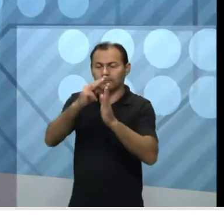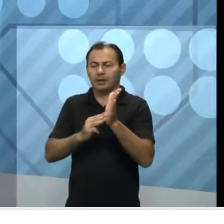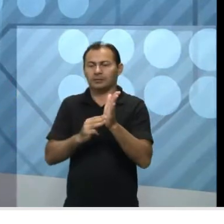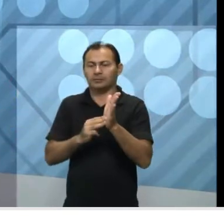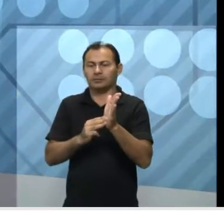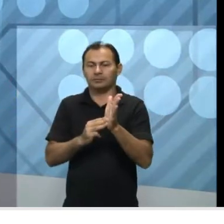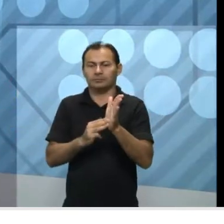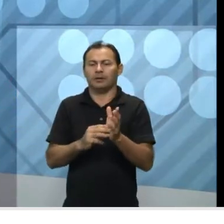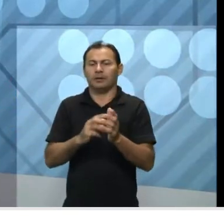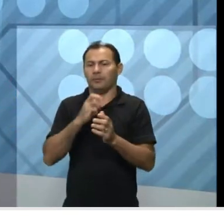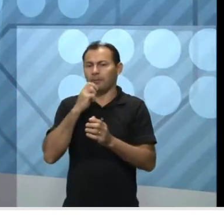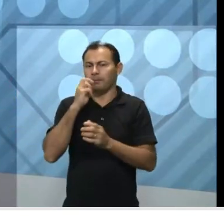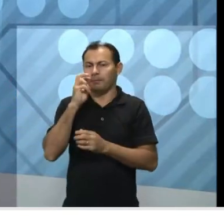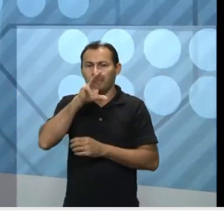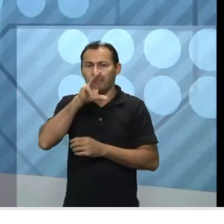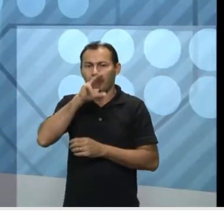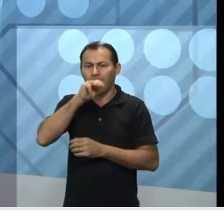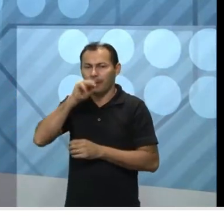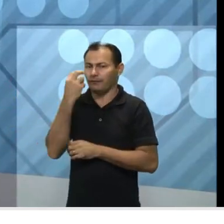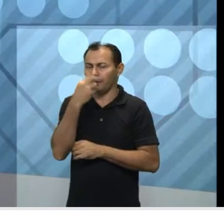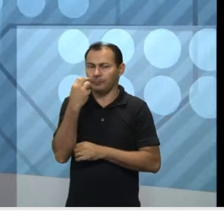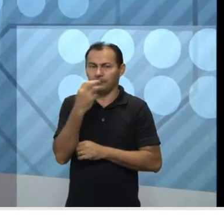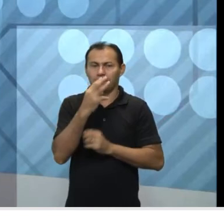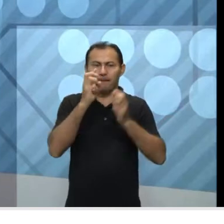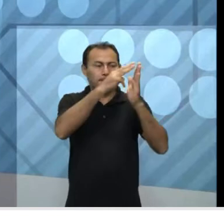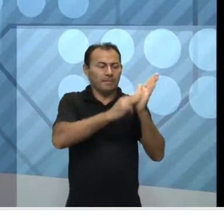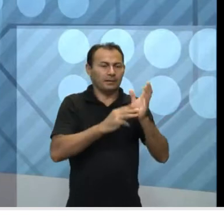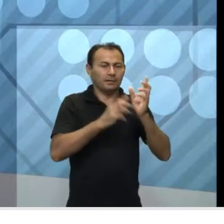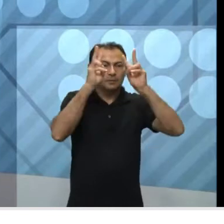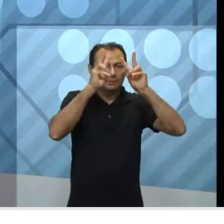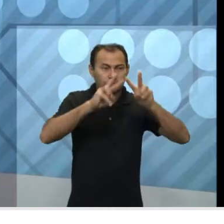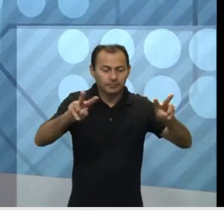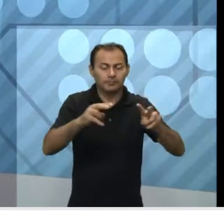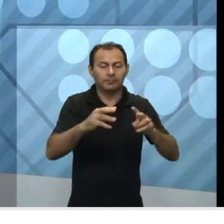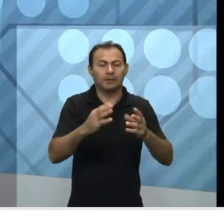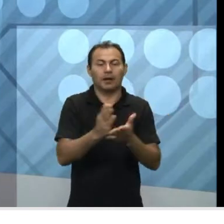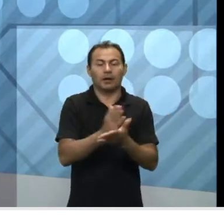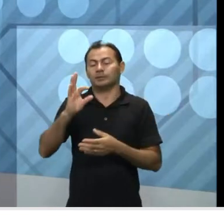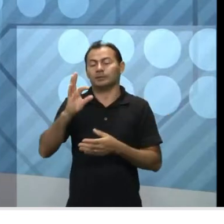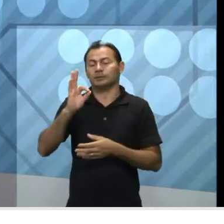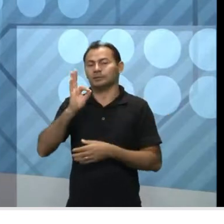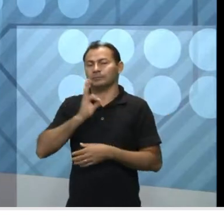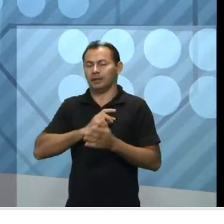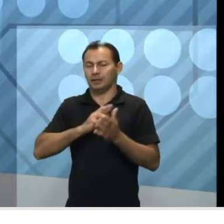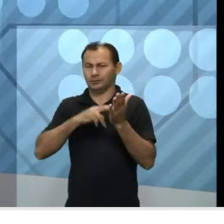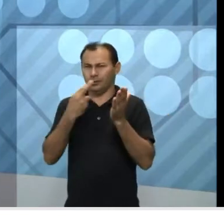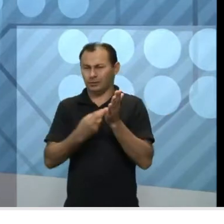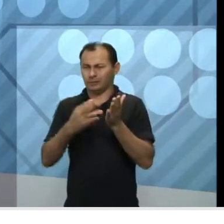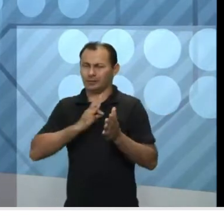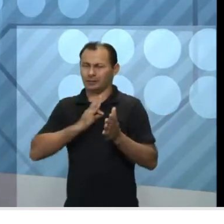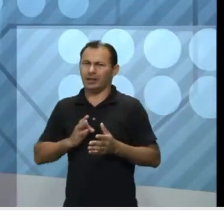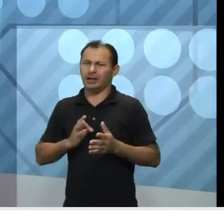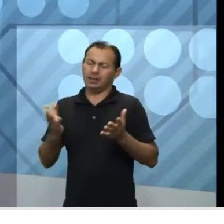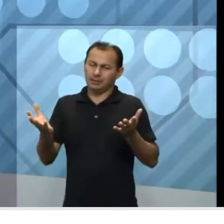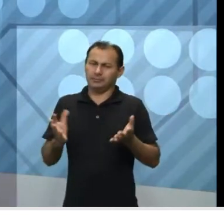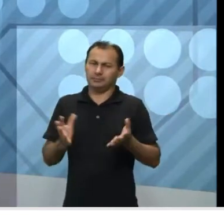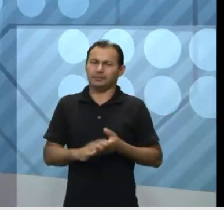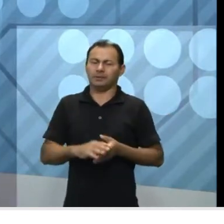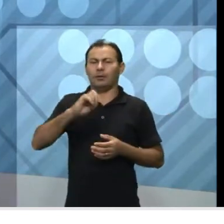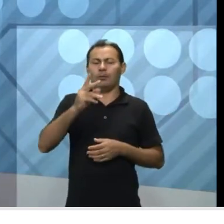visual. Alguns desses religiosos ou padres ou professores que começaram o seu